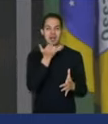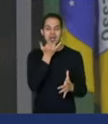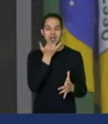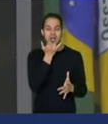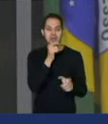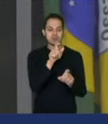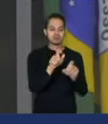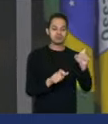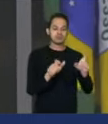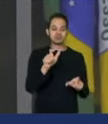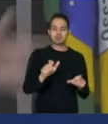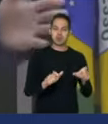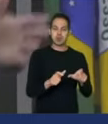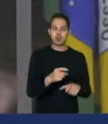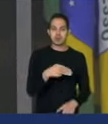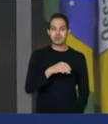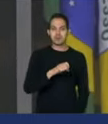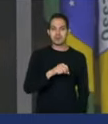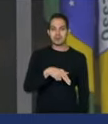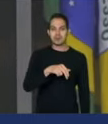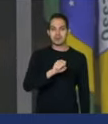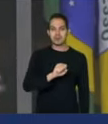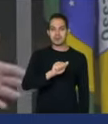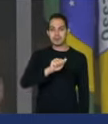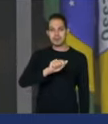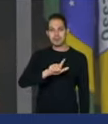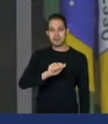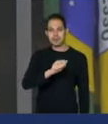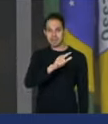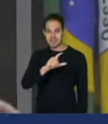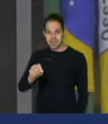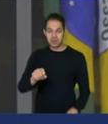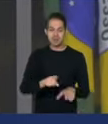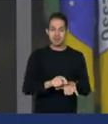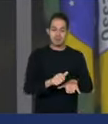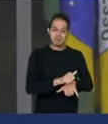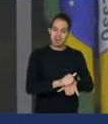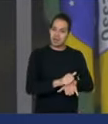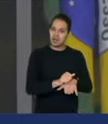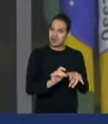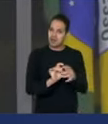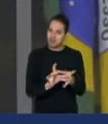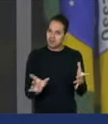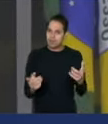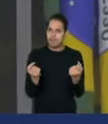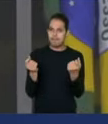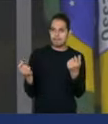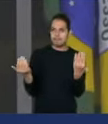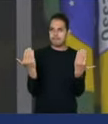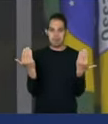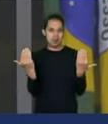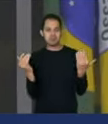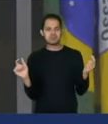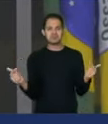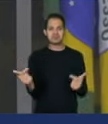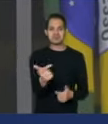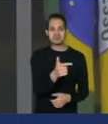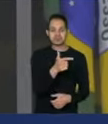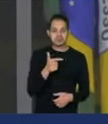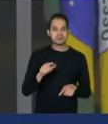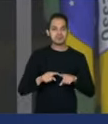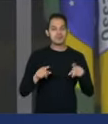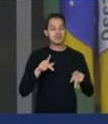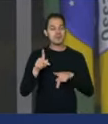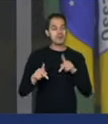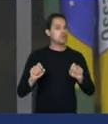condenados no Mensalão e Lava Jato. Não houve essa comoção acerca da sua constitucionalidade, embora a indignação da população tenha